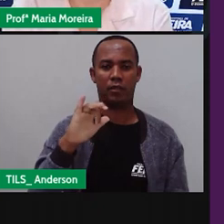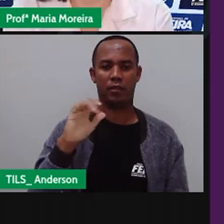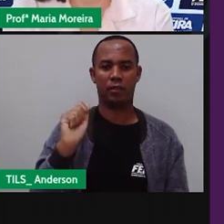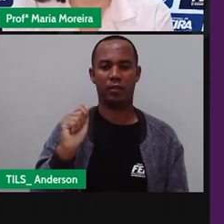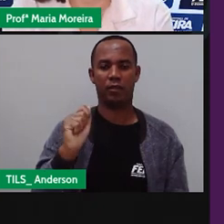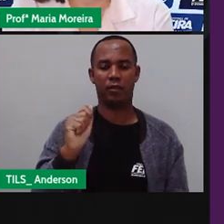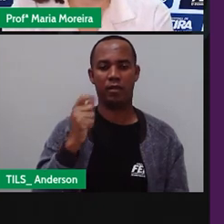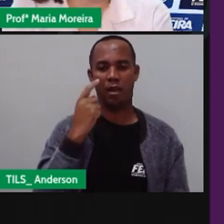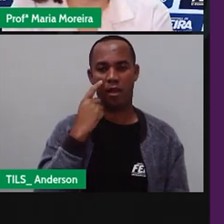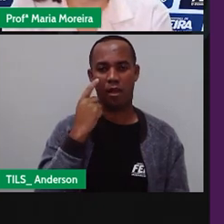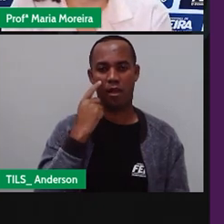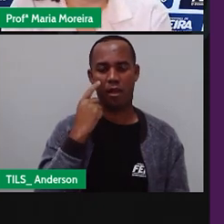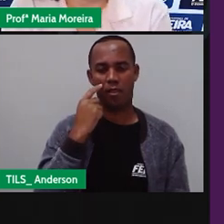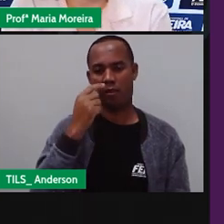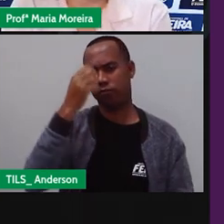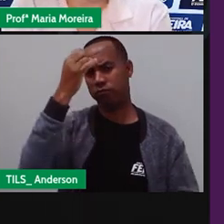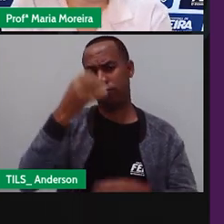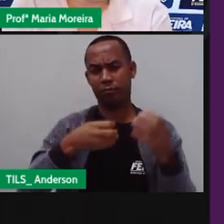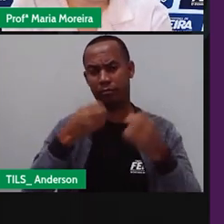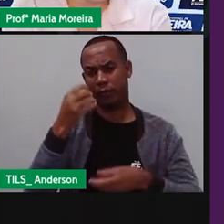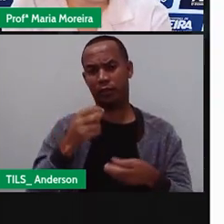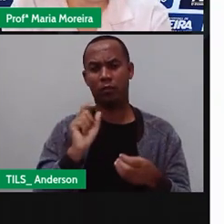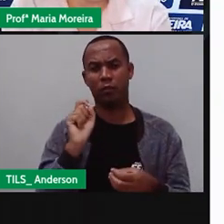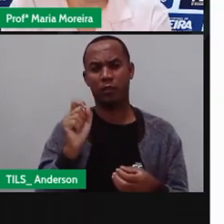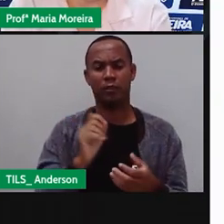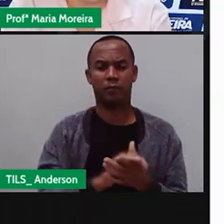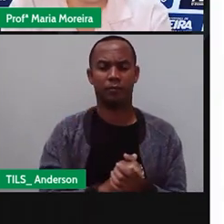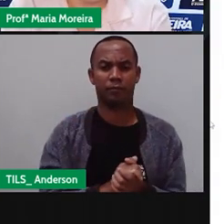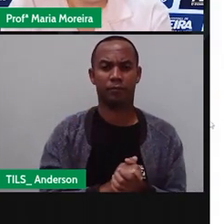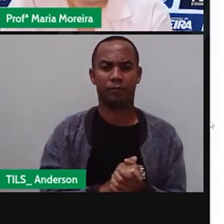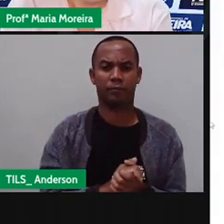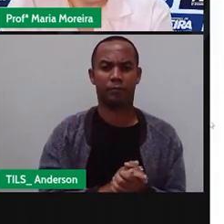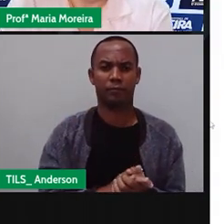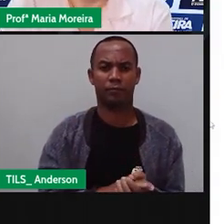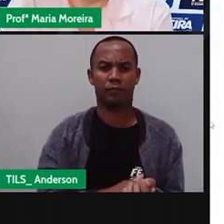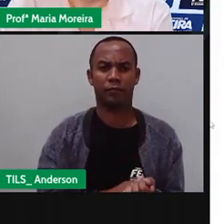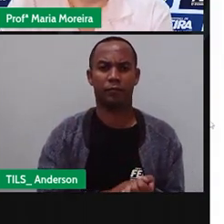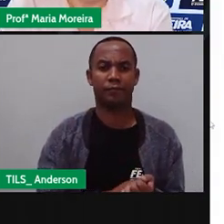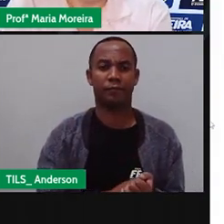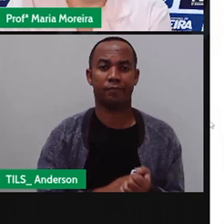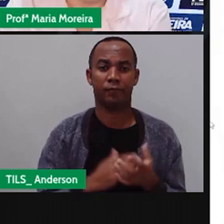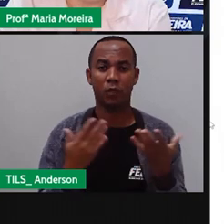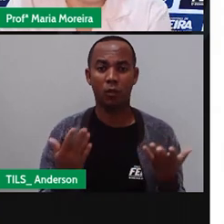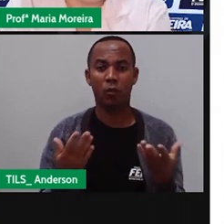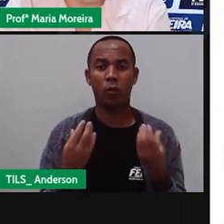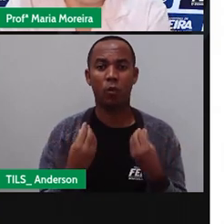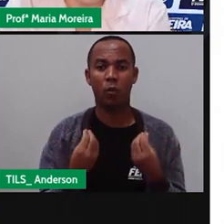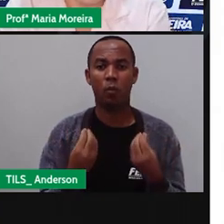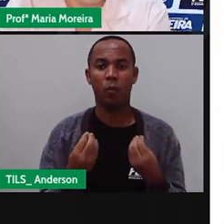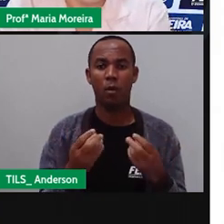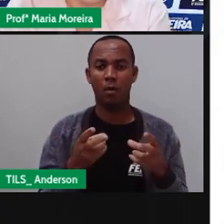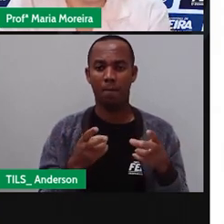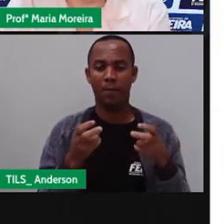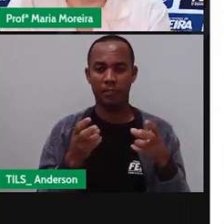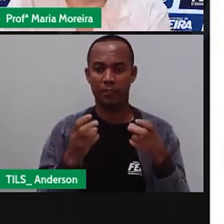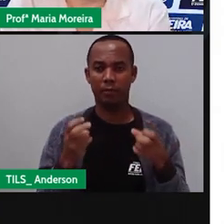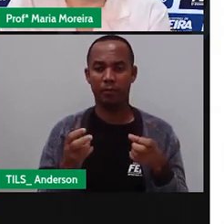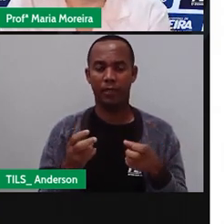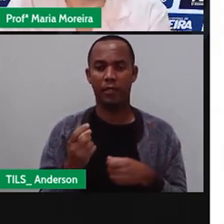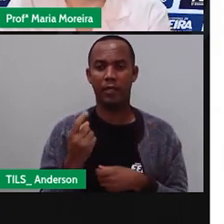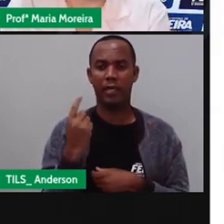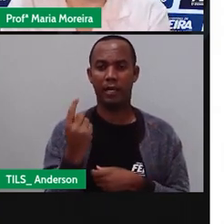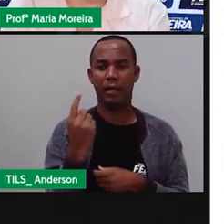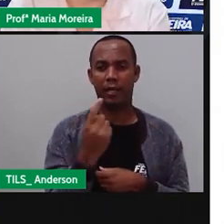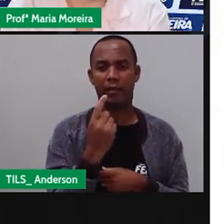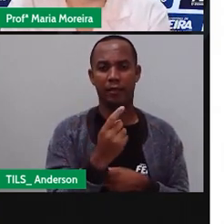Vamos ver aqui o que é que a gente vai aprender hoje sobre isso aqui, tá? Bom, como podemos perceber, cada